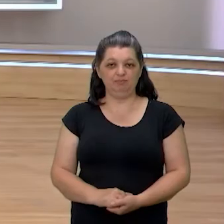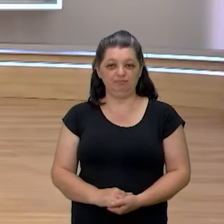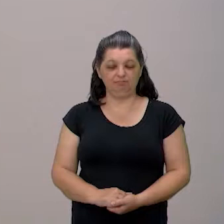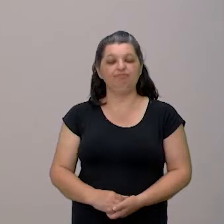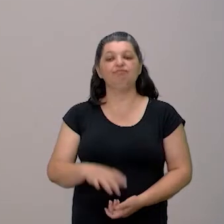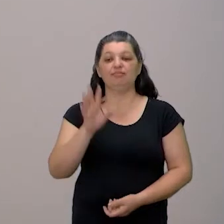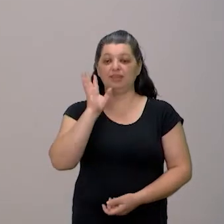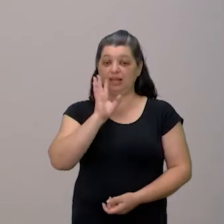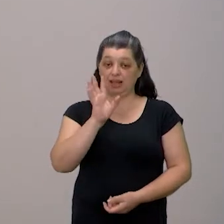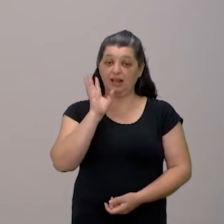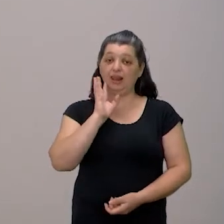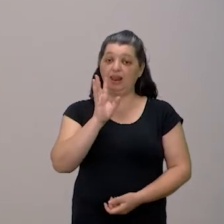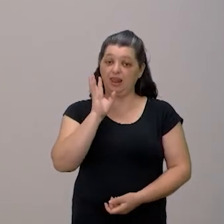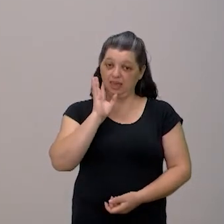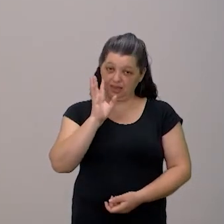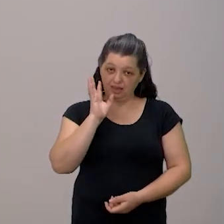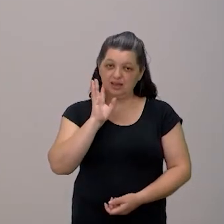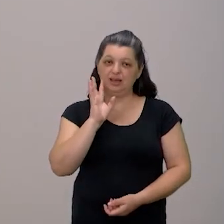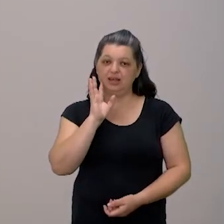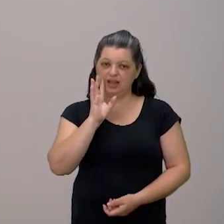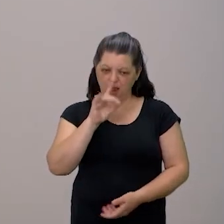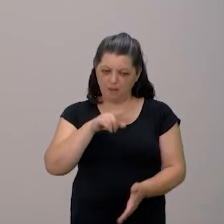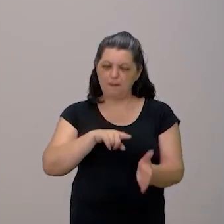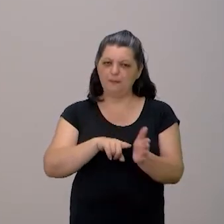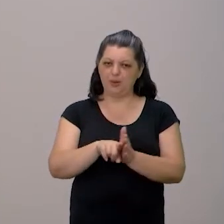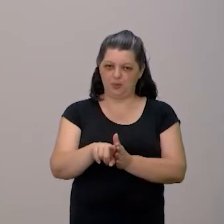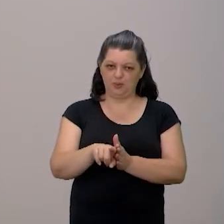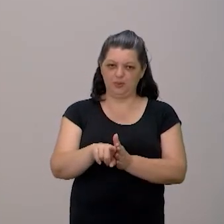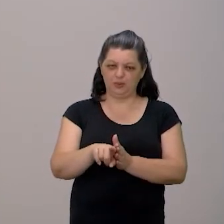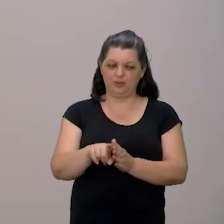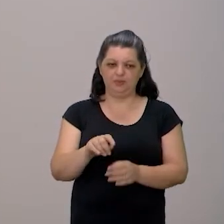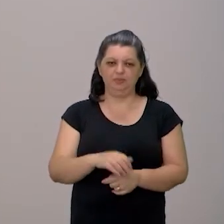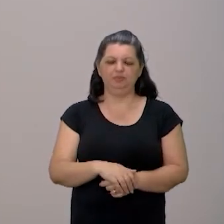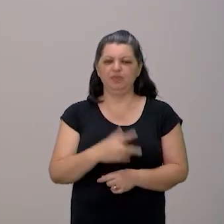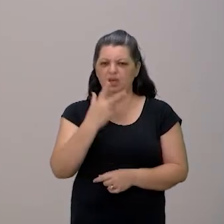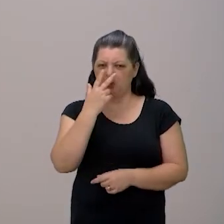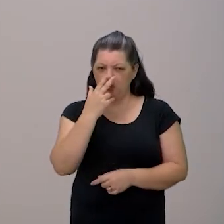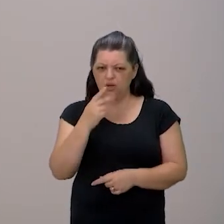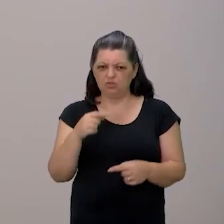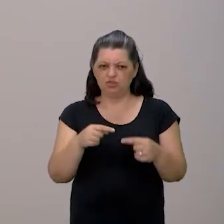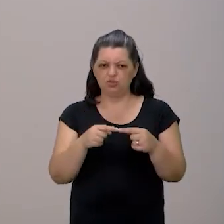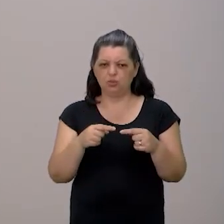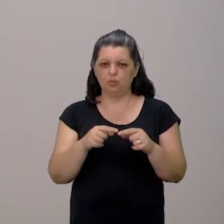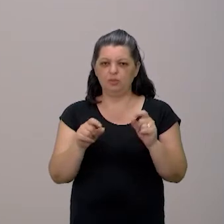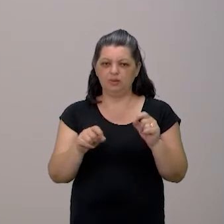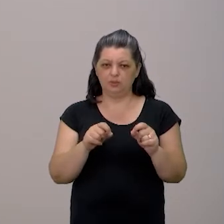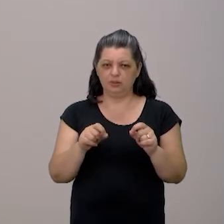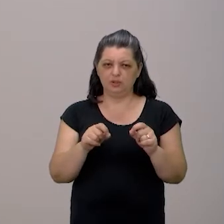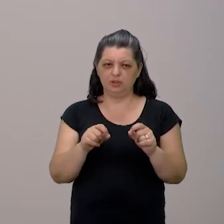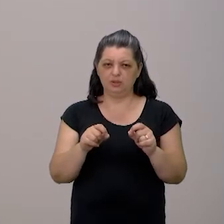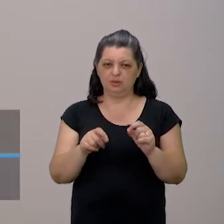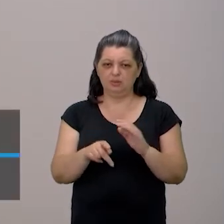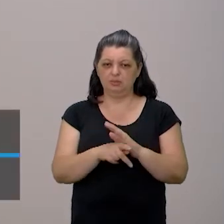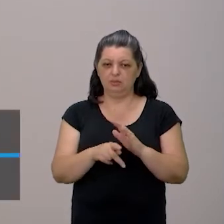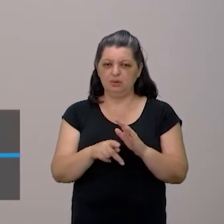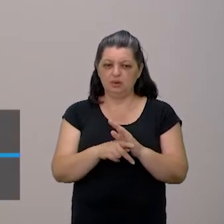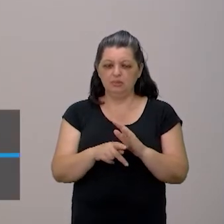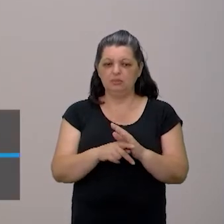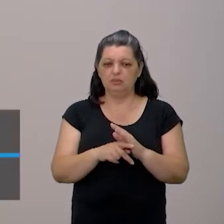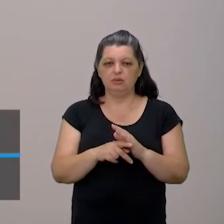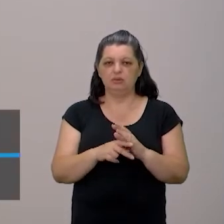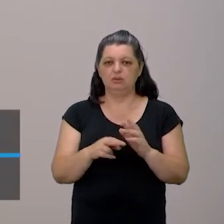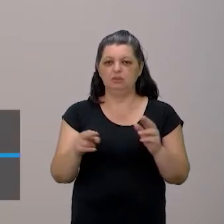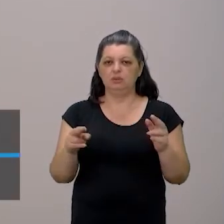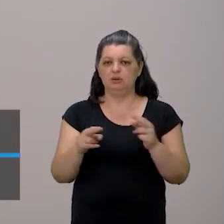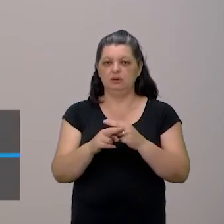Muito legal, hein? Muito bacana aí essa pergunta. Eu acho que tem a ver, o pessoal está comentando, tem a ver com relação a, por exemplo, o